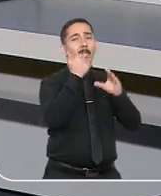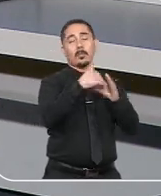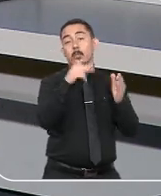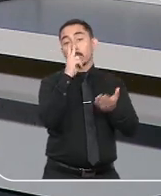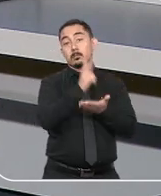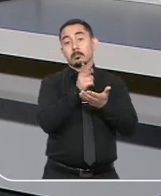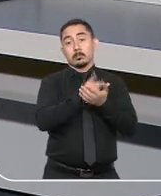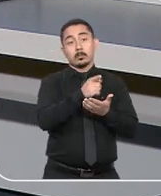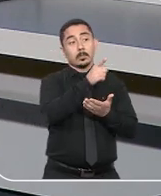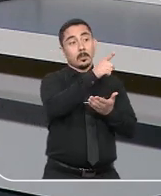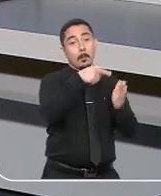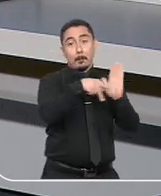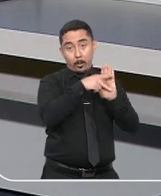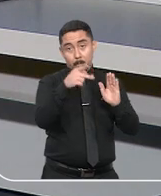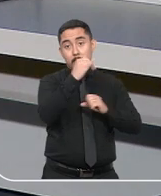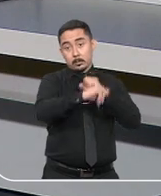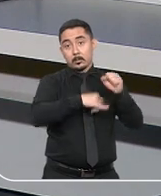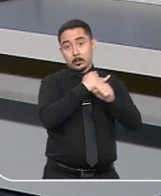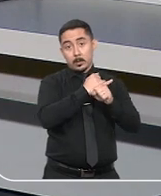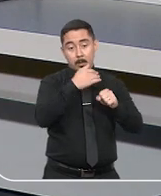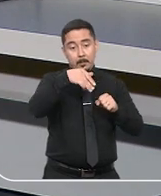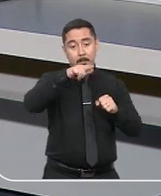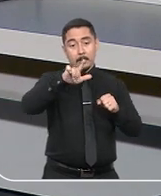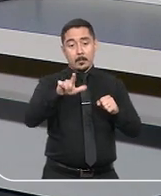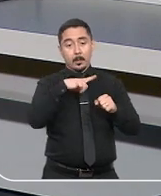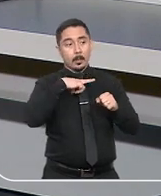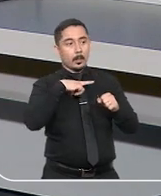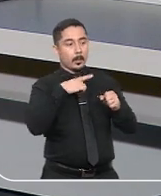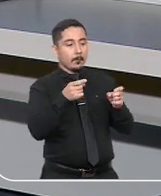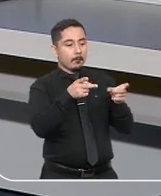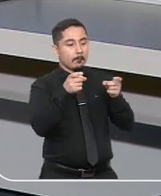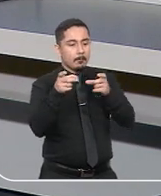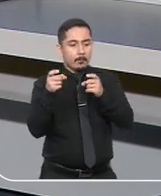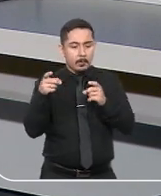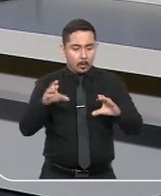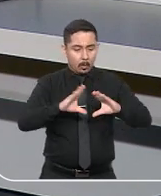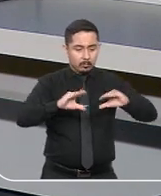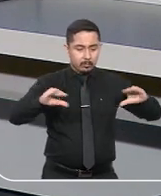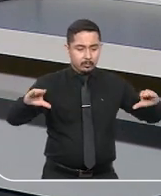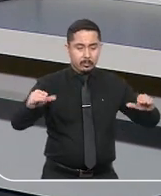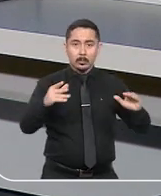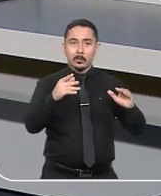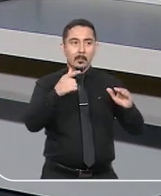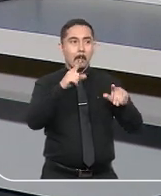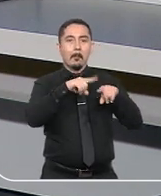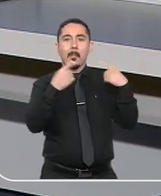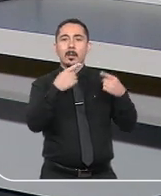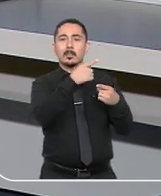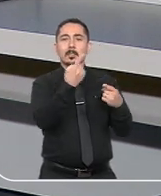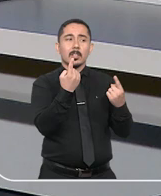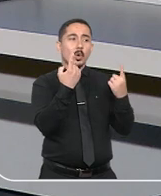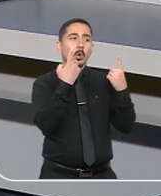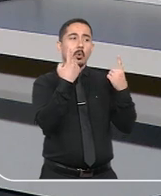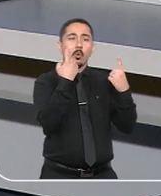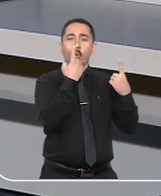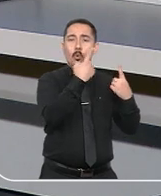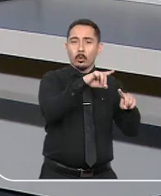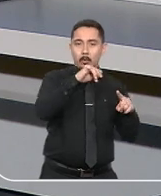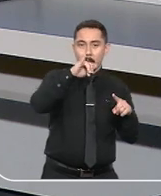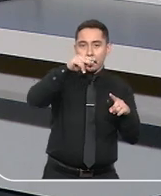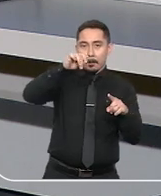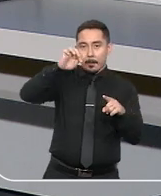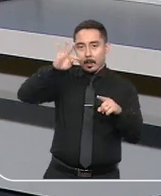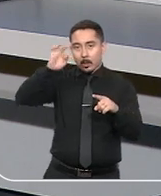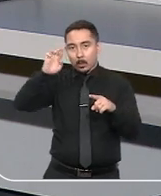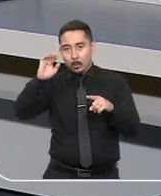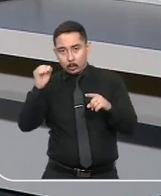Mercado Livre, denunciando a existência de anúncios de vendedores de colchões magnéticos sem certificação do Inmetro, o que violaria